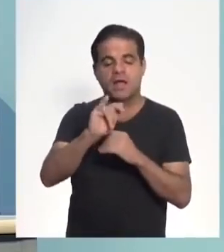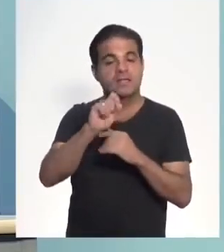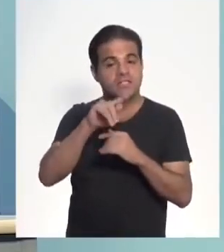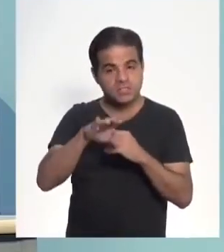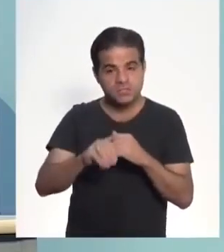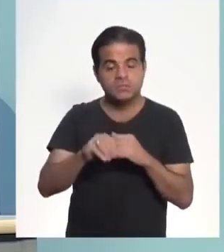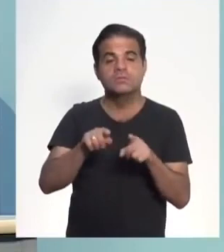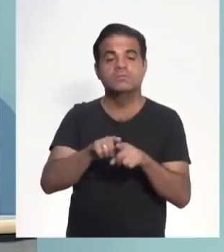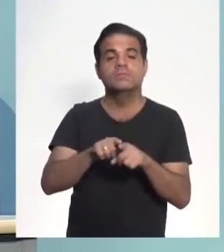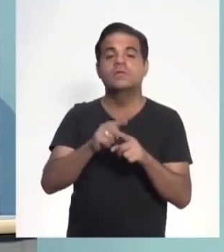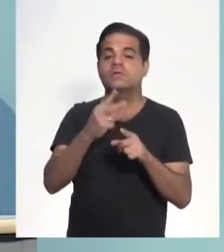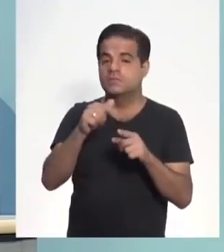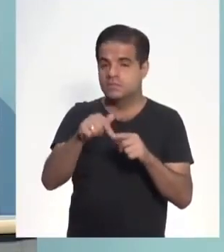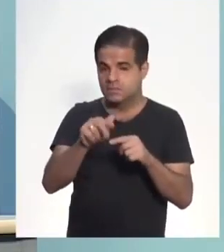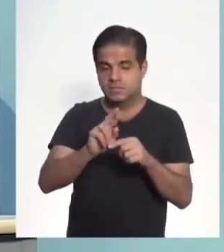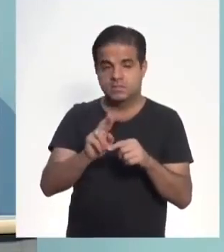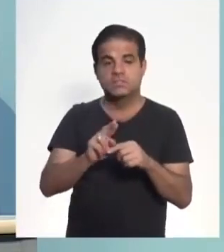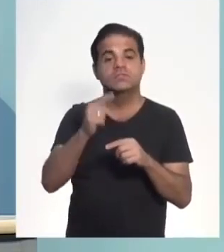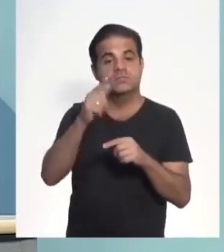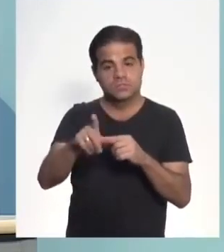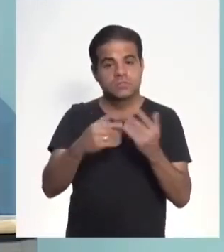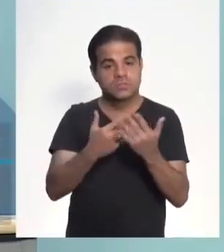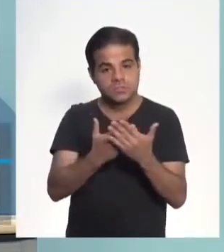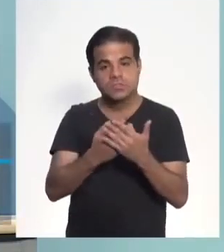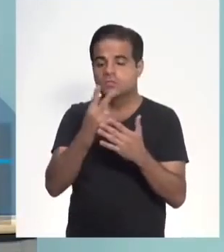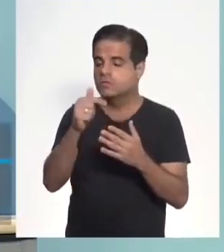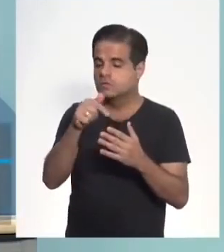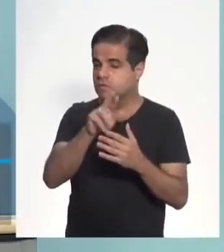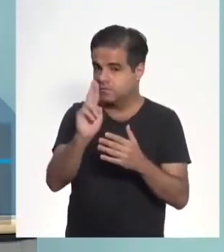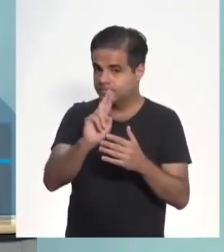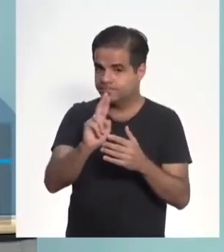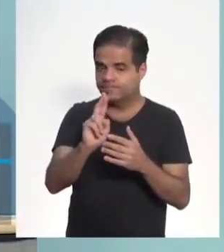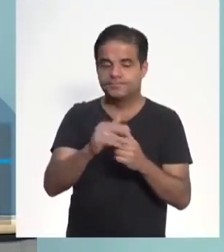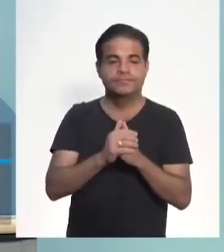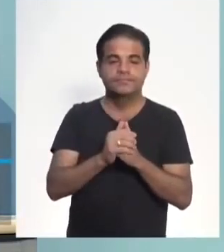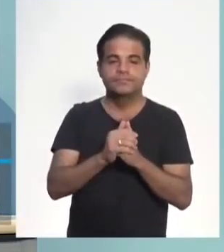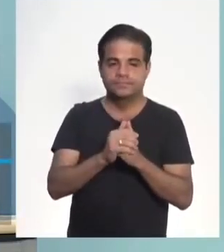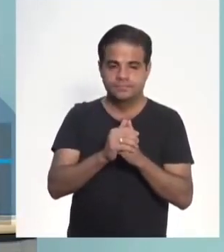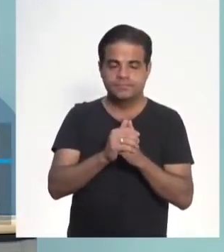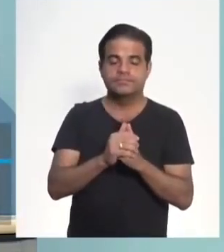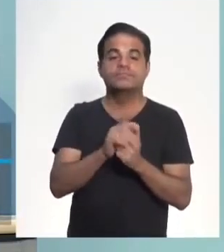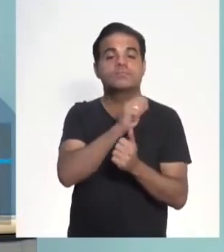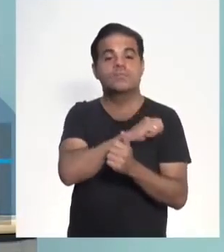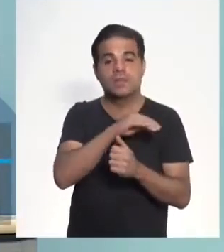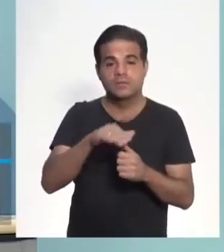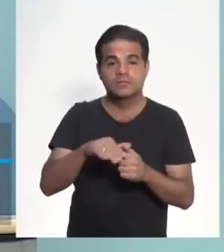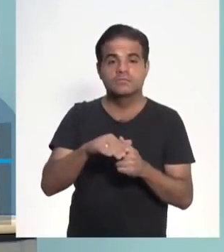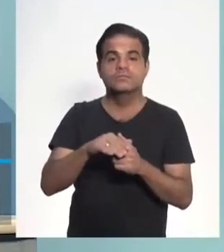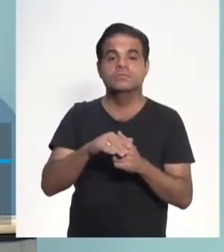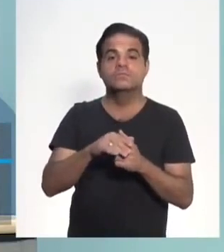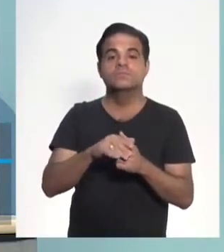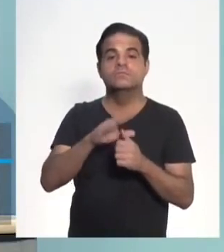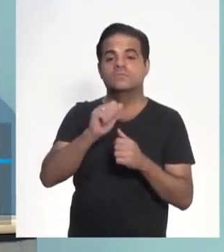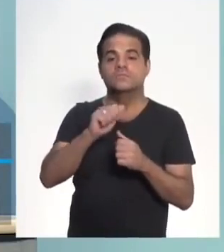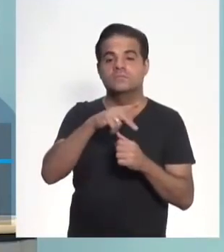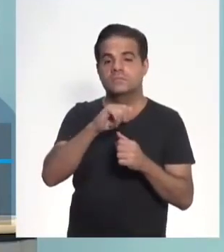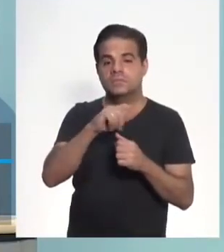A Suelen, do sexto C, da Antônio Florentino, R$ 27,00. Os alunos da Capitão Joel Miranda,